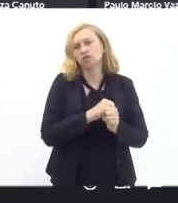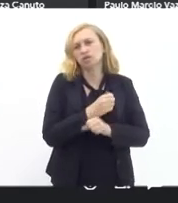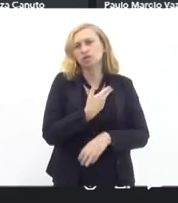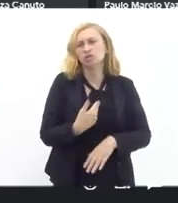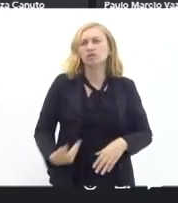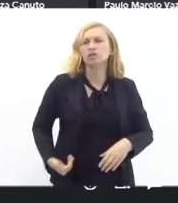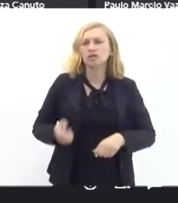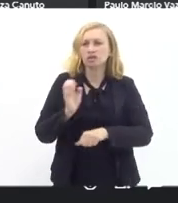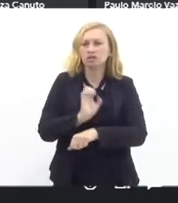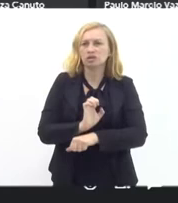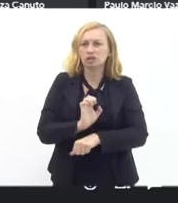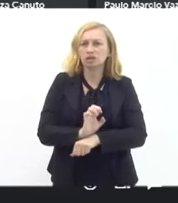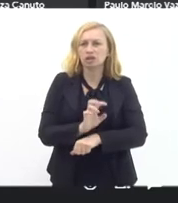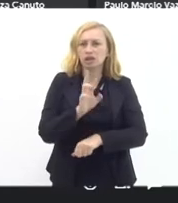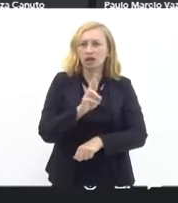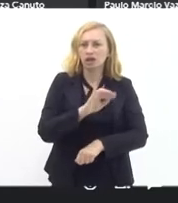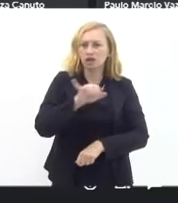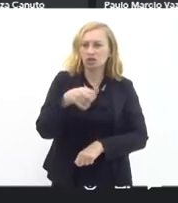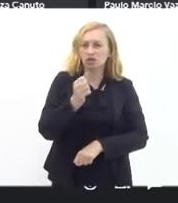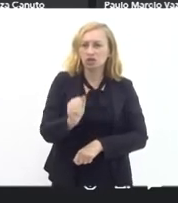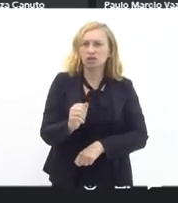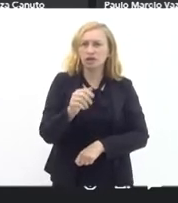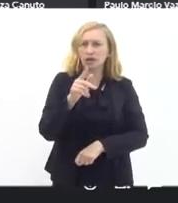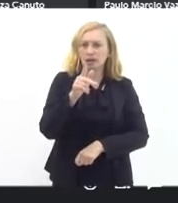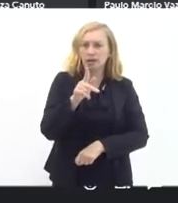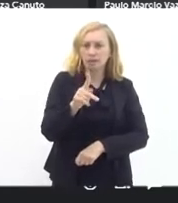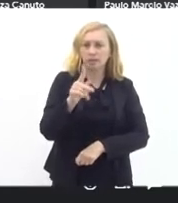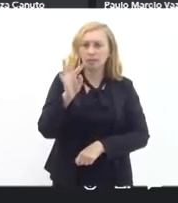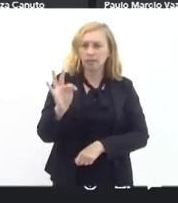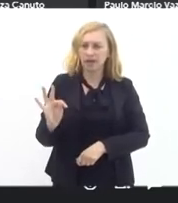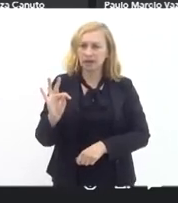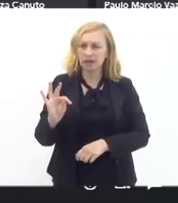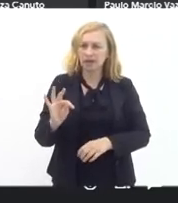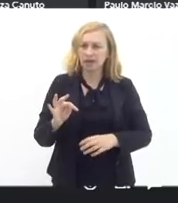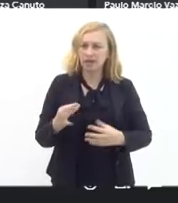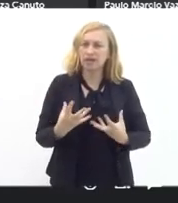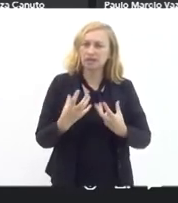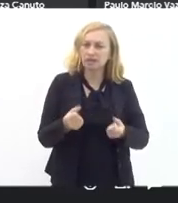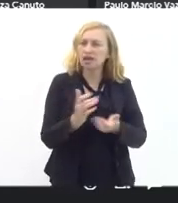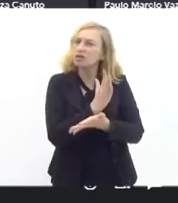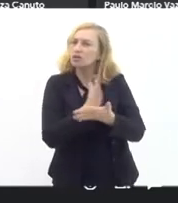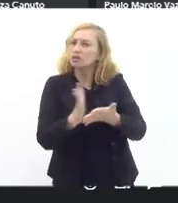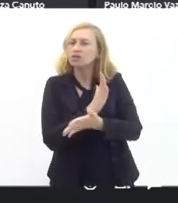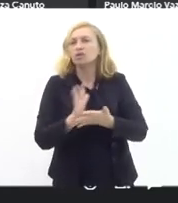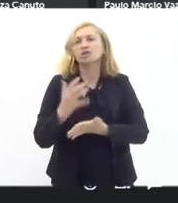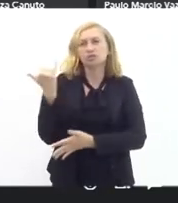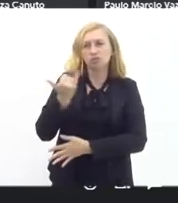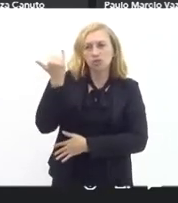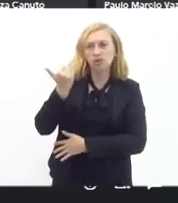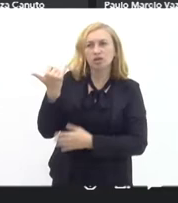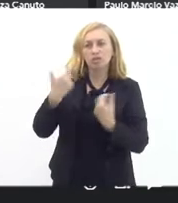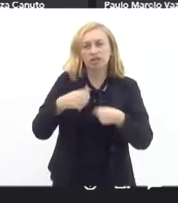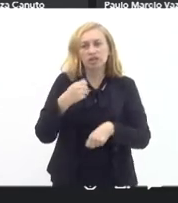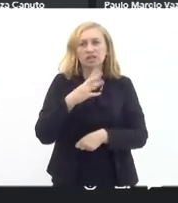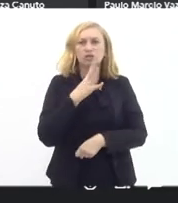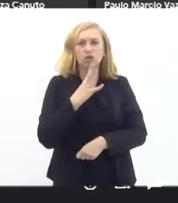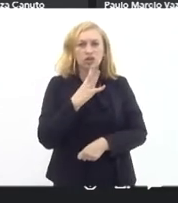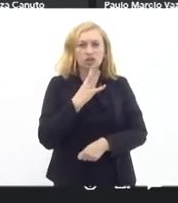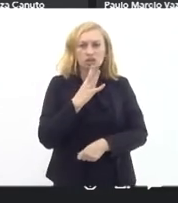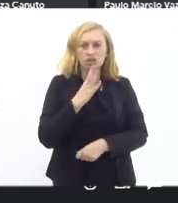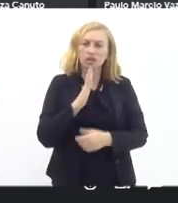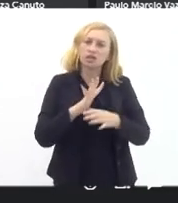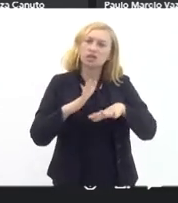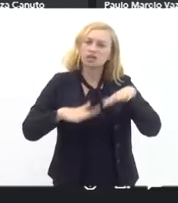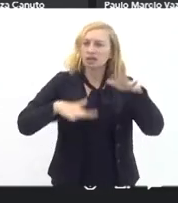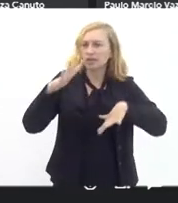do estado com o RJ Pet começou a abraçar, deputado Mink, algumas coisas importantes, e aí a gente precisa reconhecer,